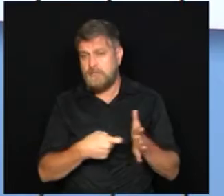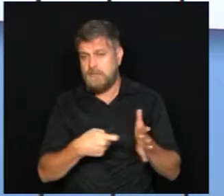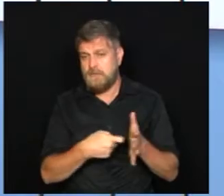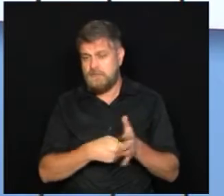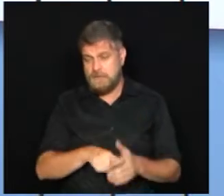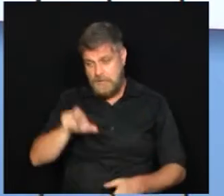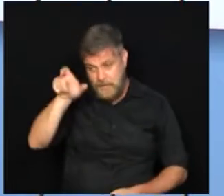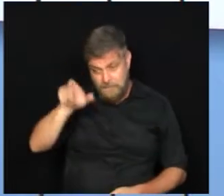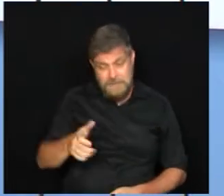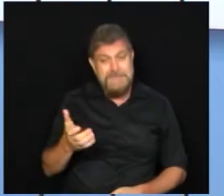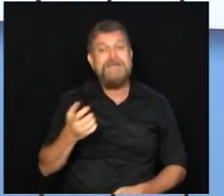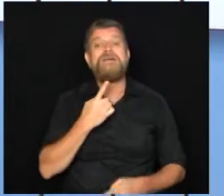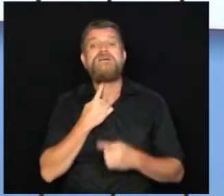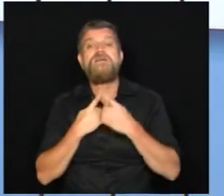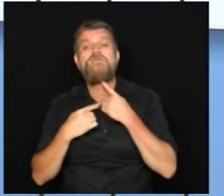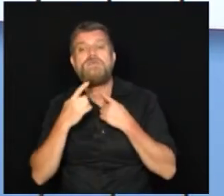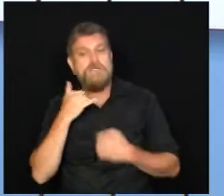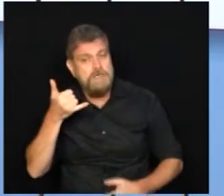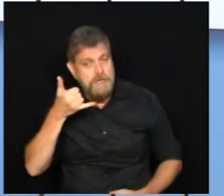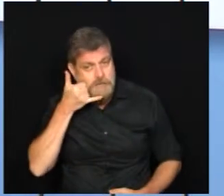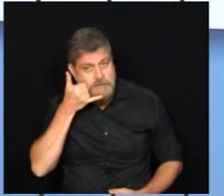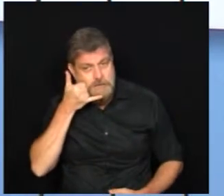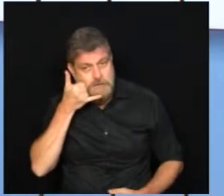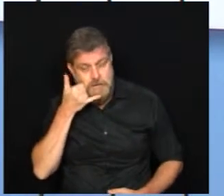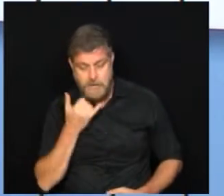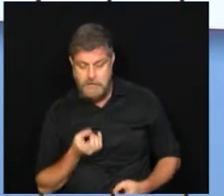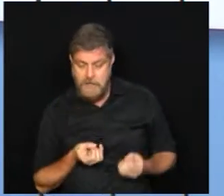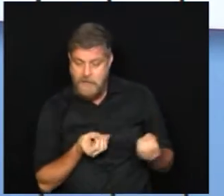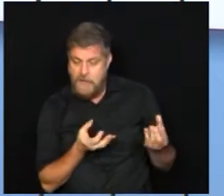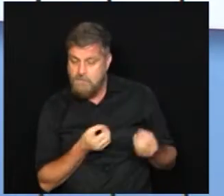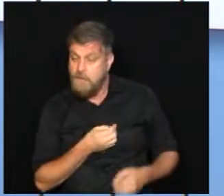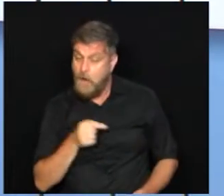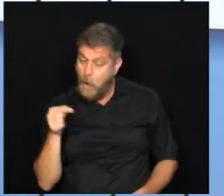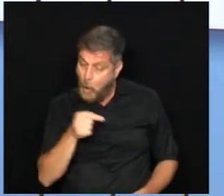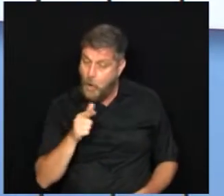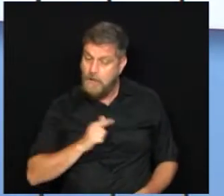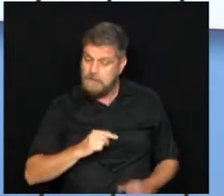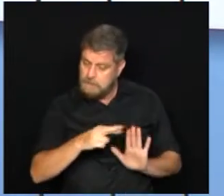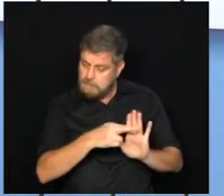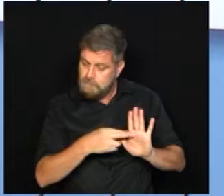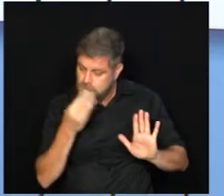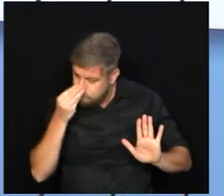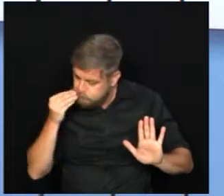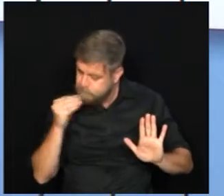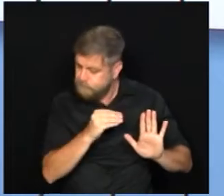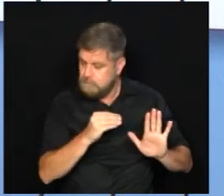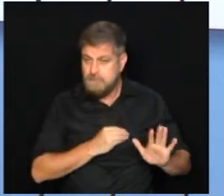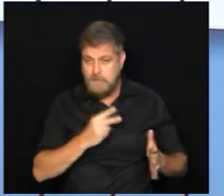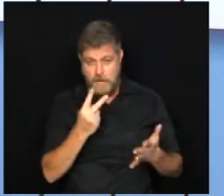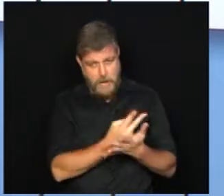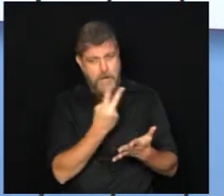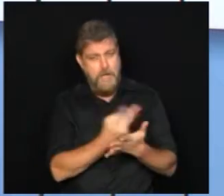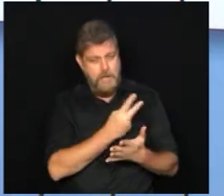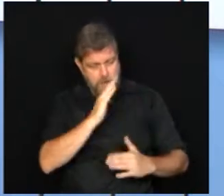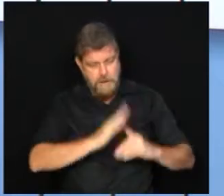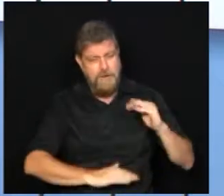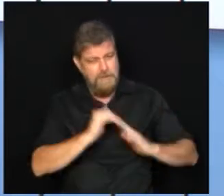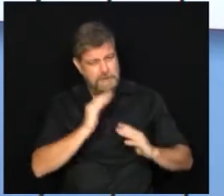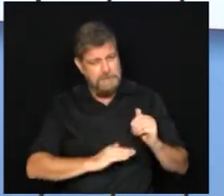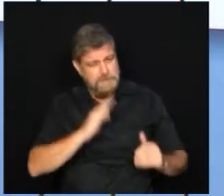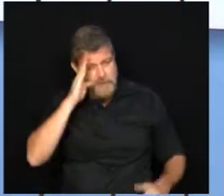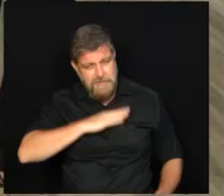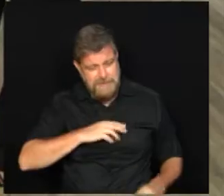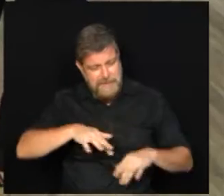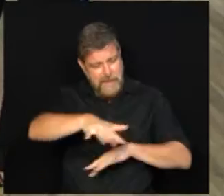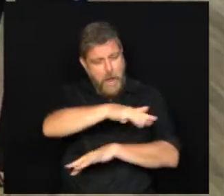para você queira aí é informar as autoridades de alguma ação alguma